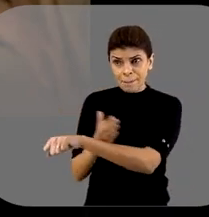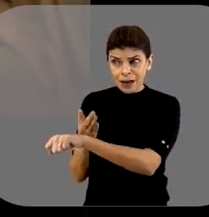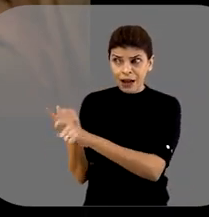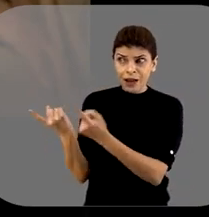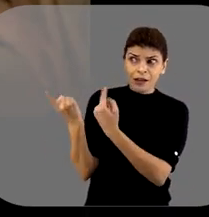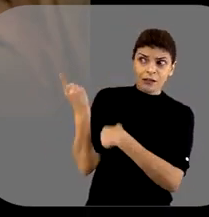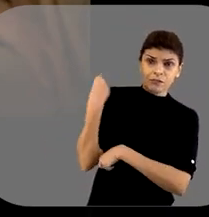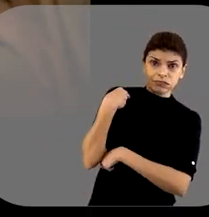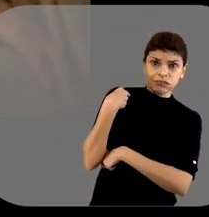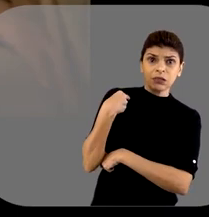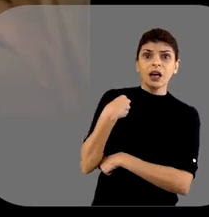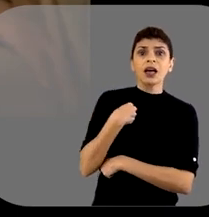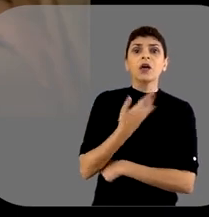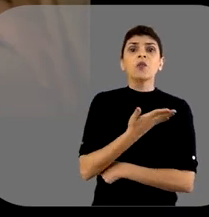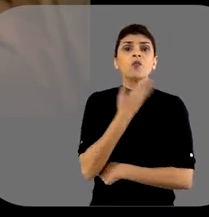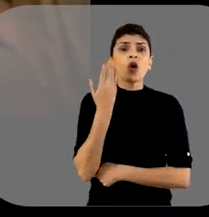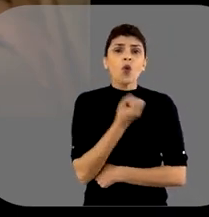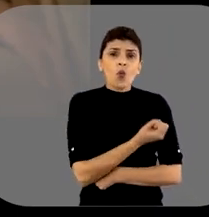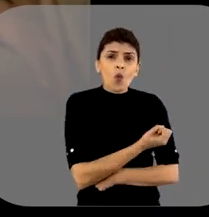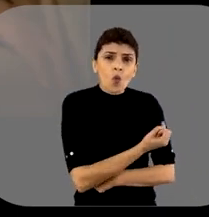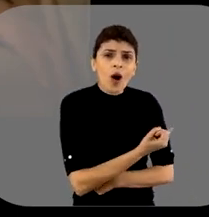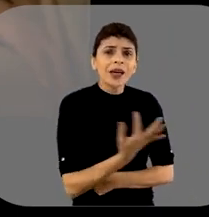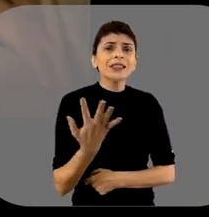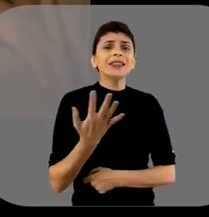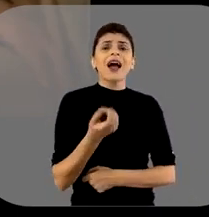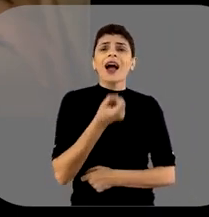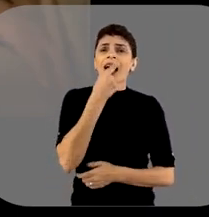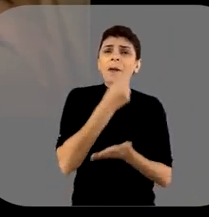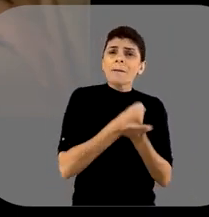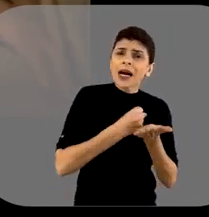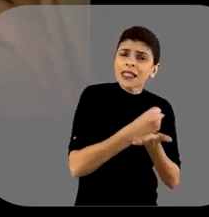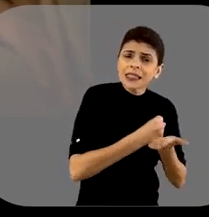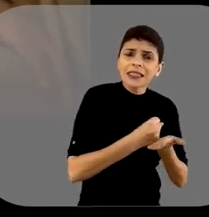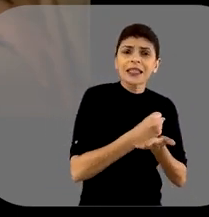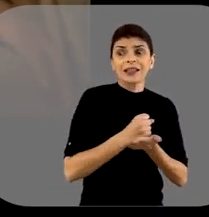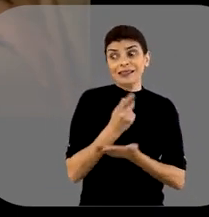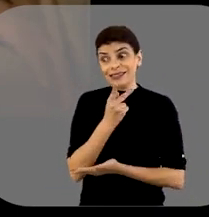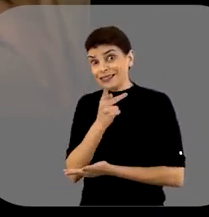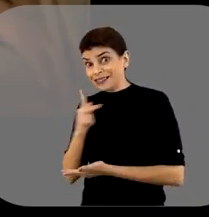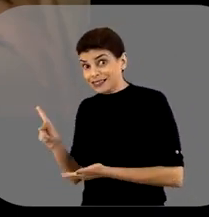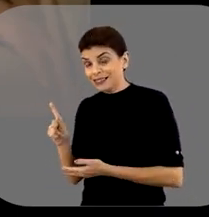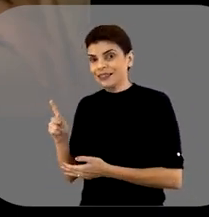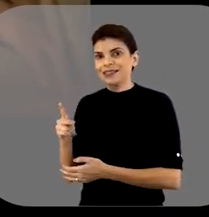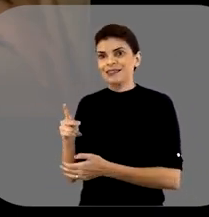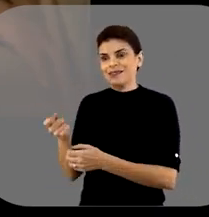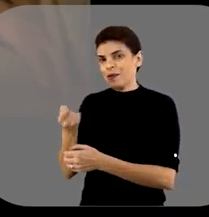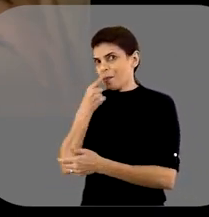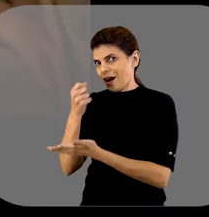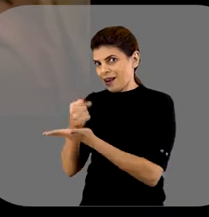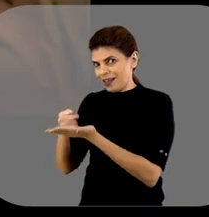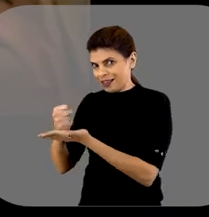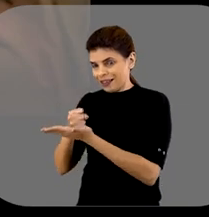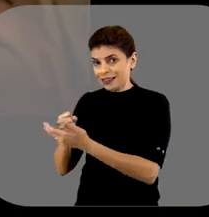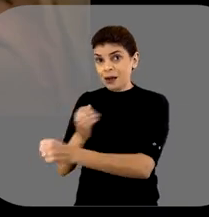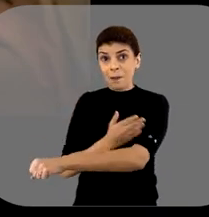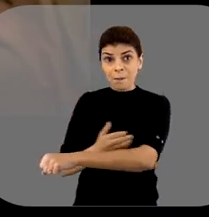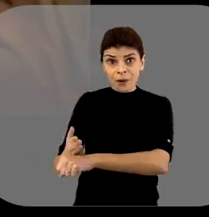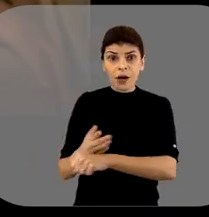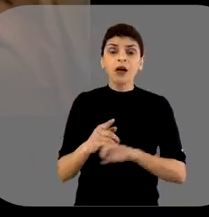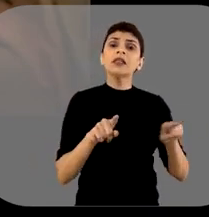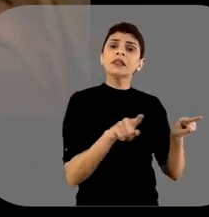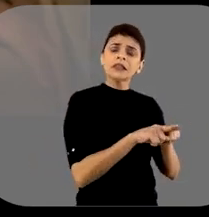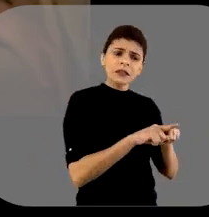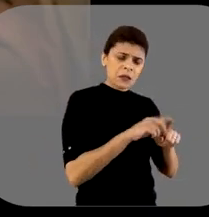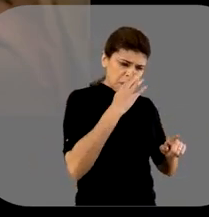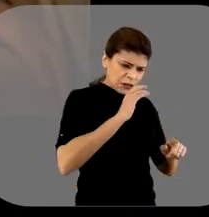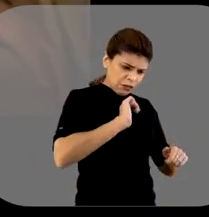ele reivindica quantidades enormes de medicação branca, ele o faz também numa